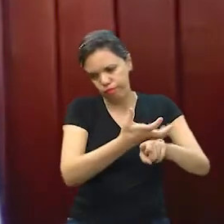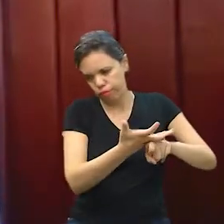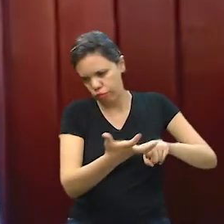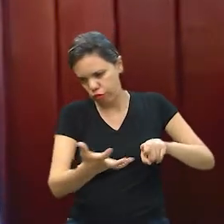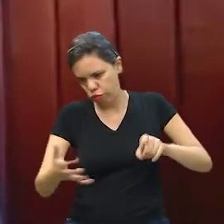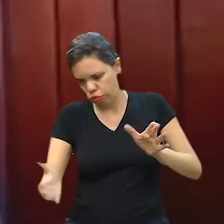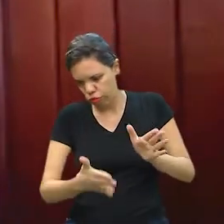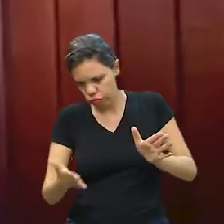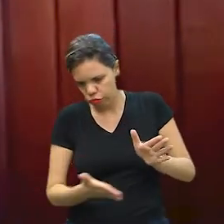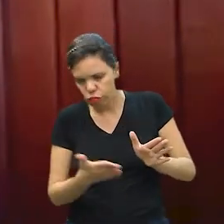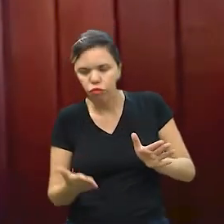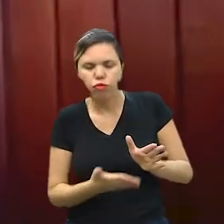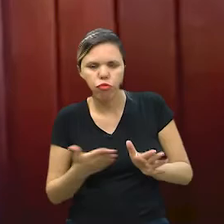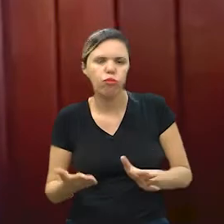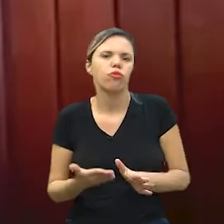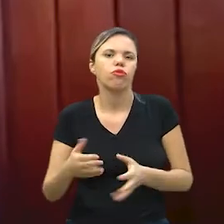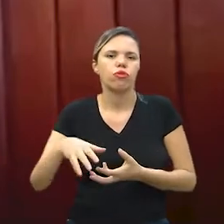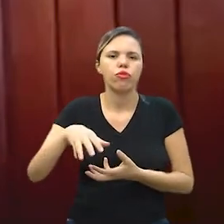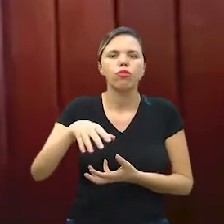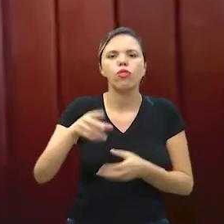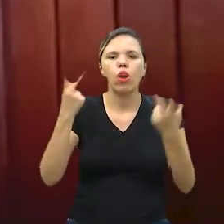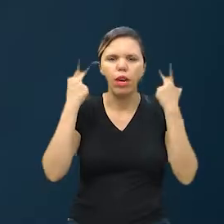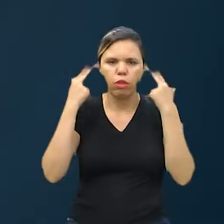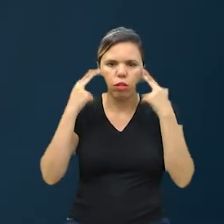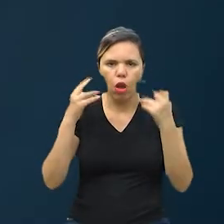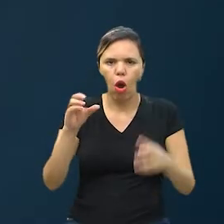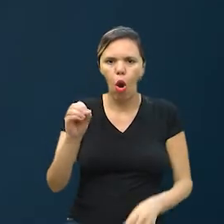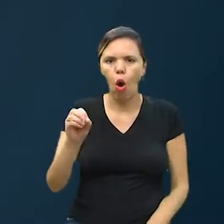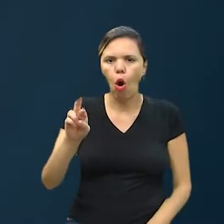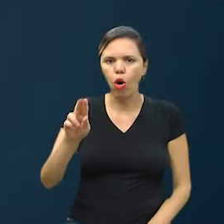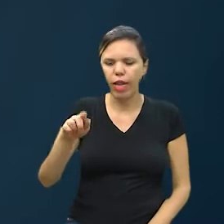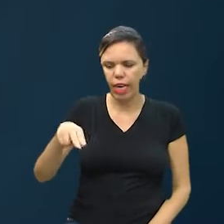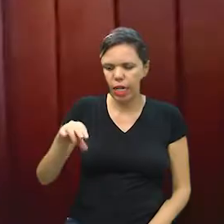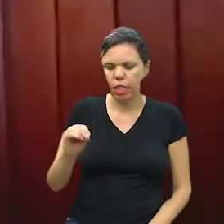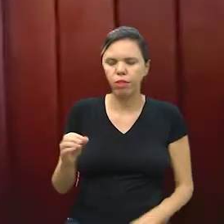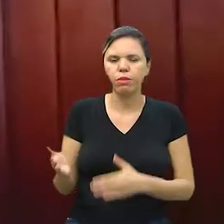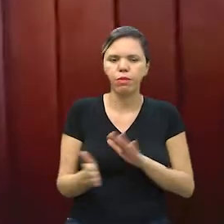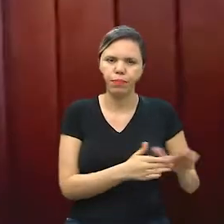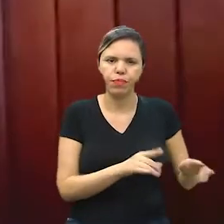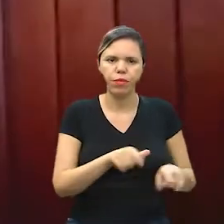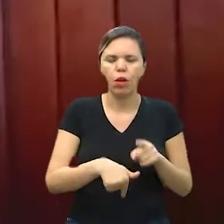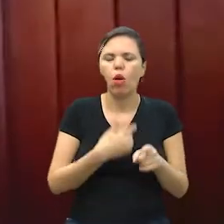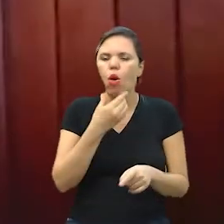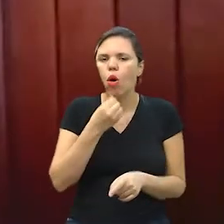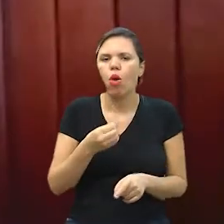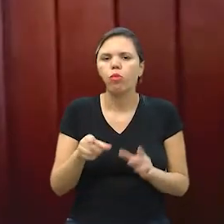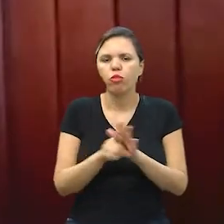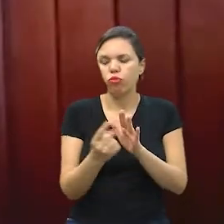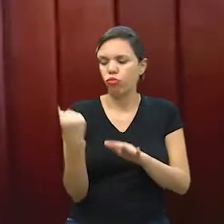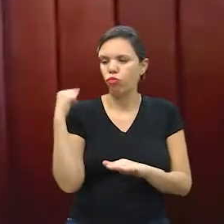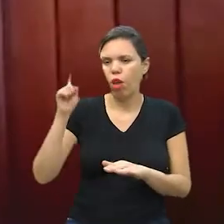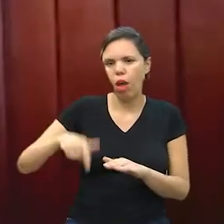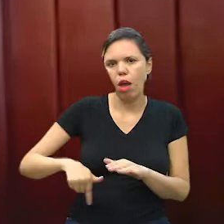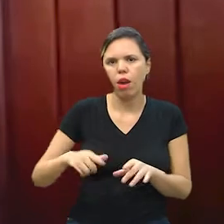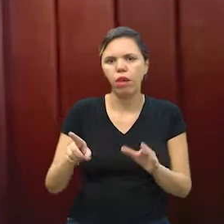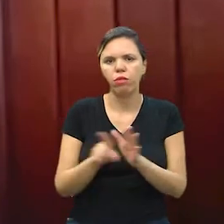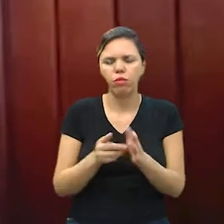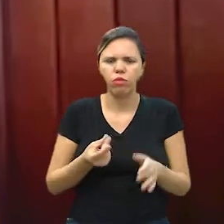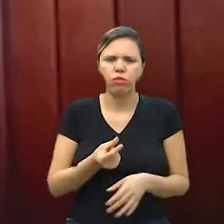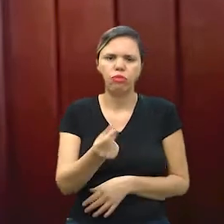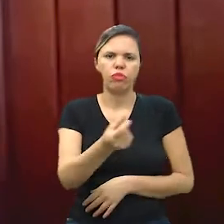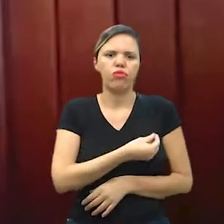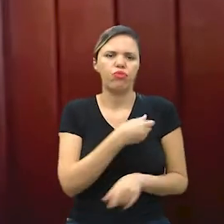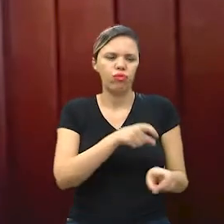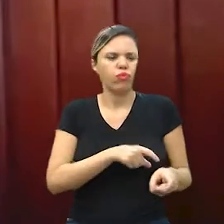80. Porque algo que ficou muito forte no seu Iope, que é o proprietário, é que não faz sentido, é produtor, né? A vida toda sendo